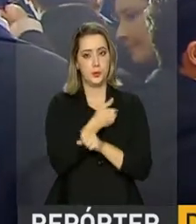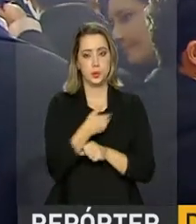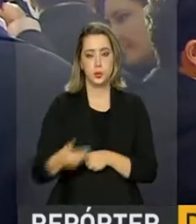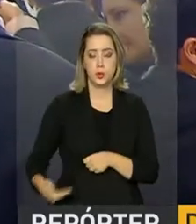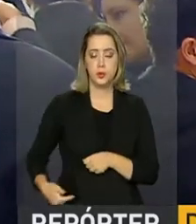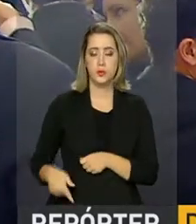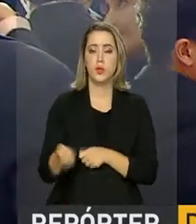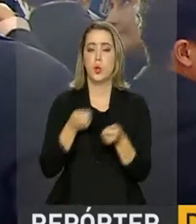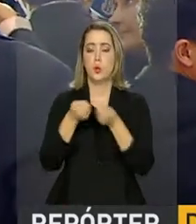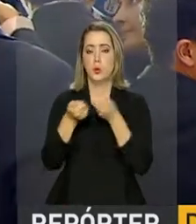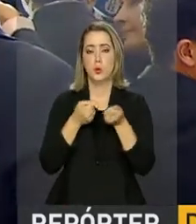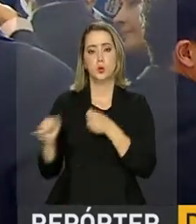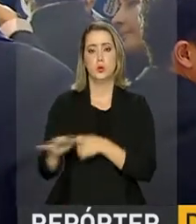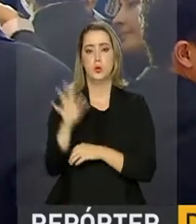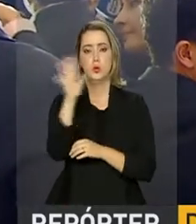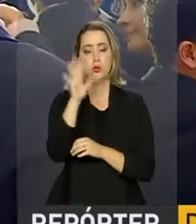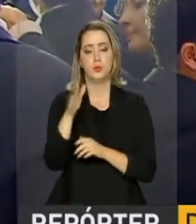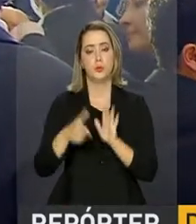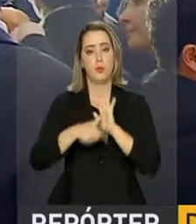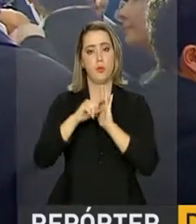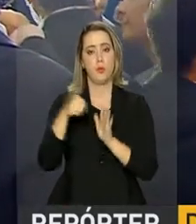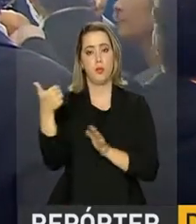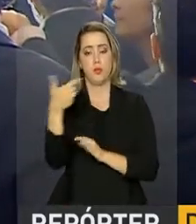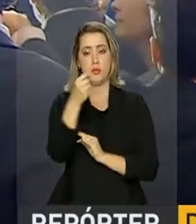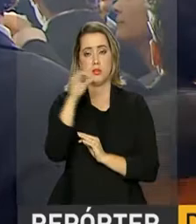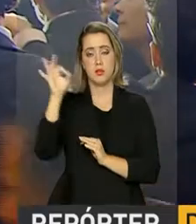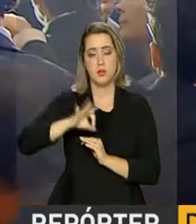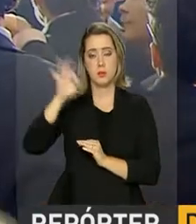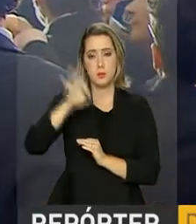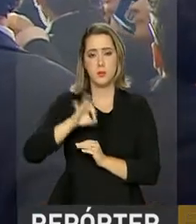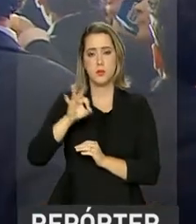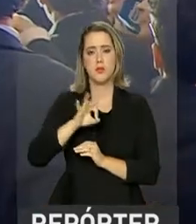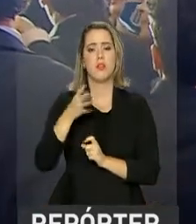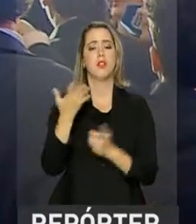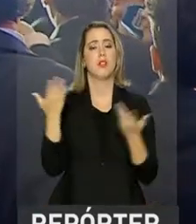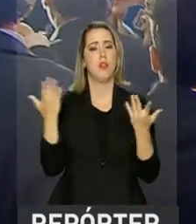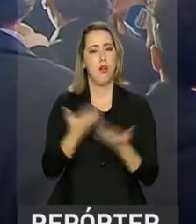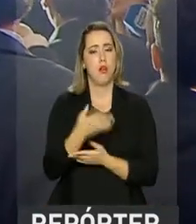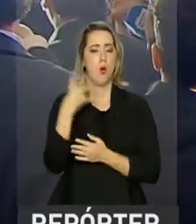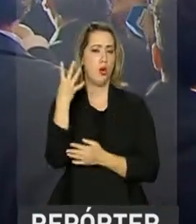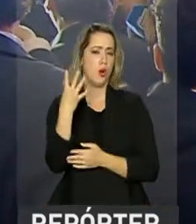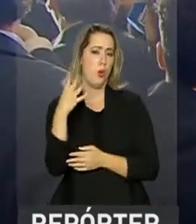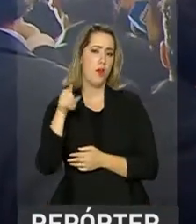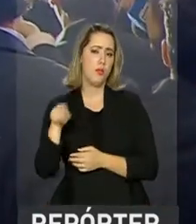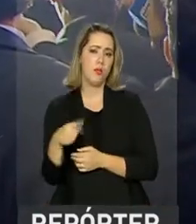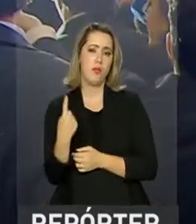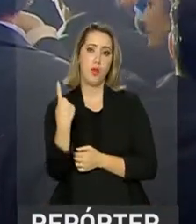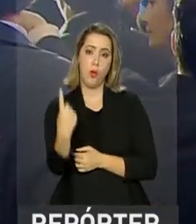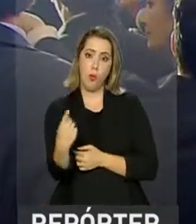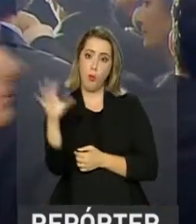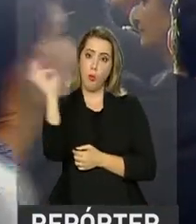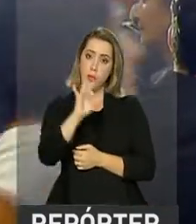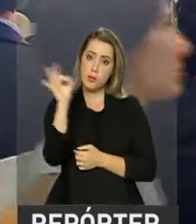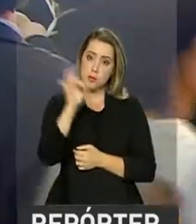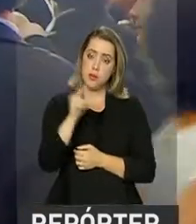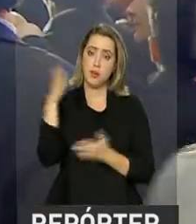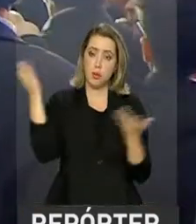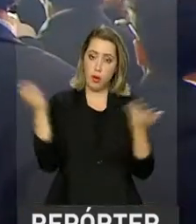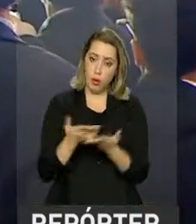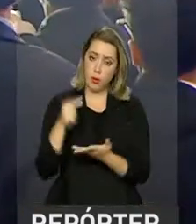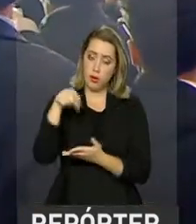inflação, caiu de mais de 10% em 2015 para aproximadamente 4,1%